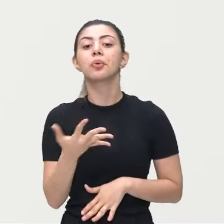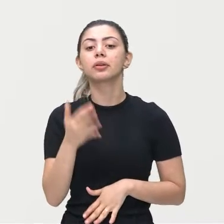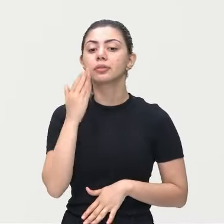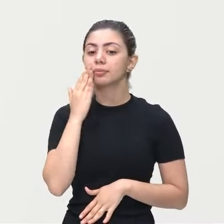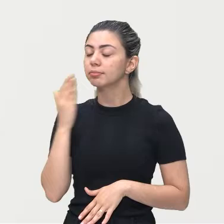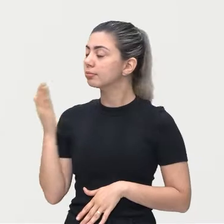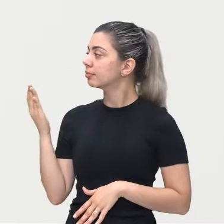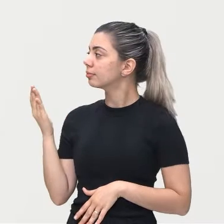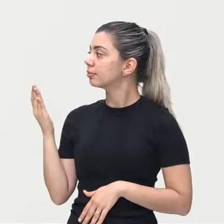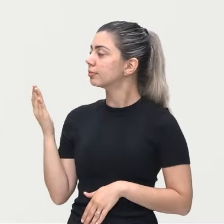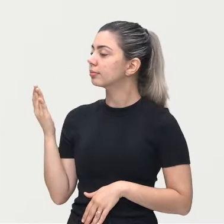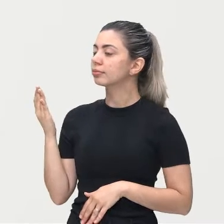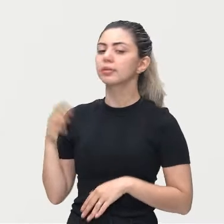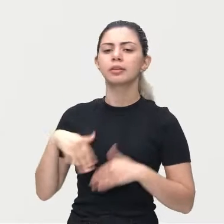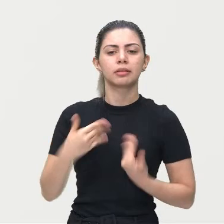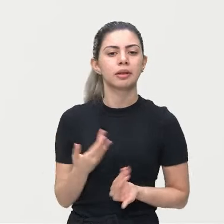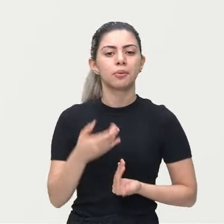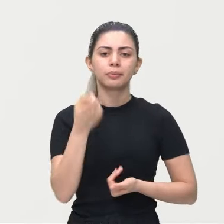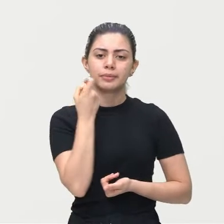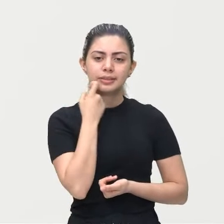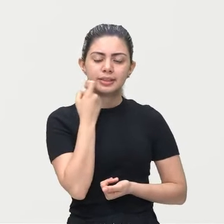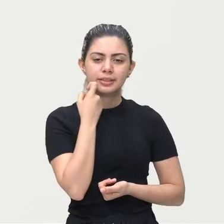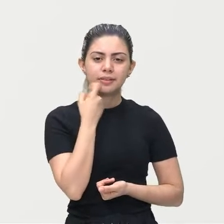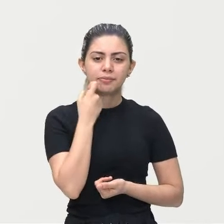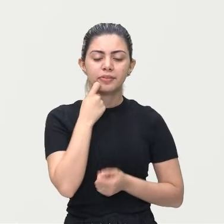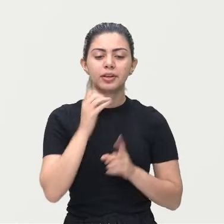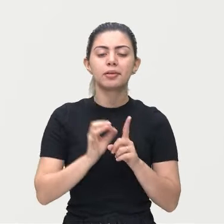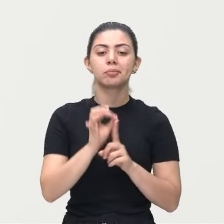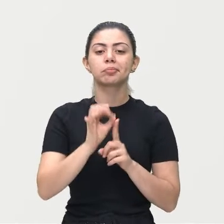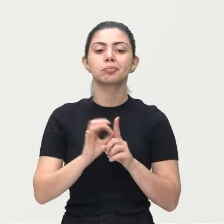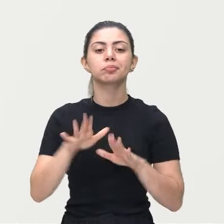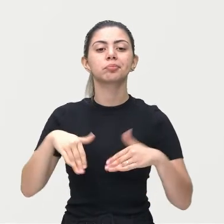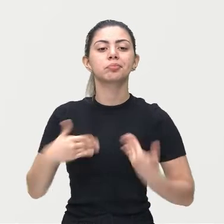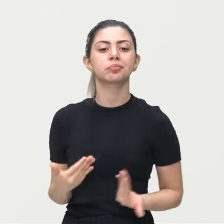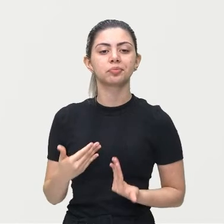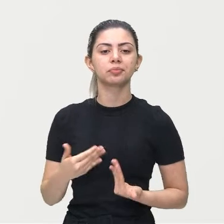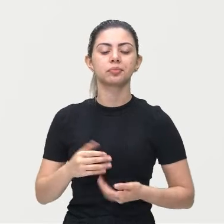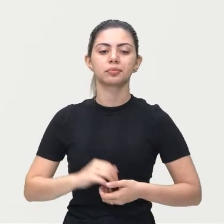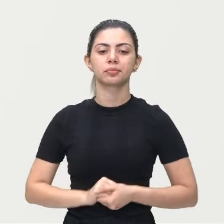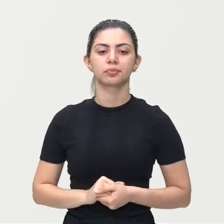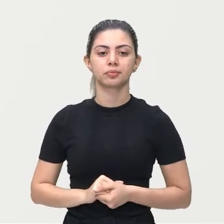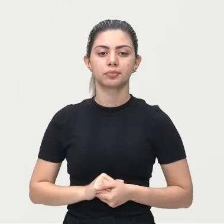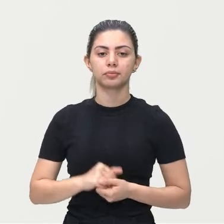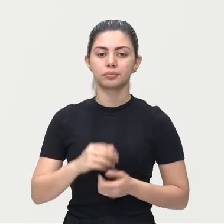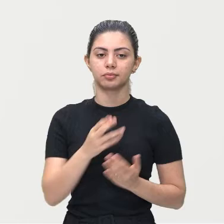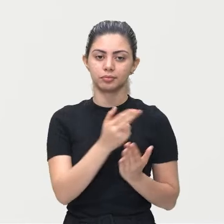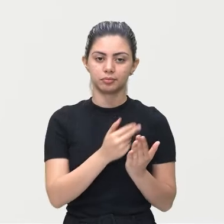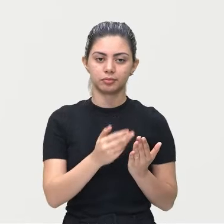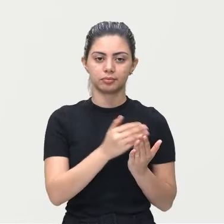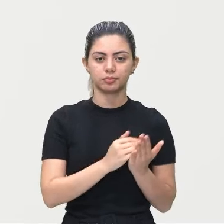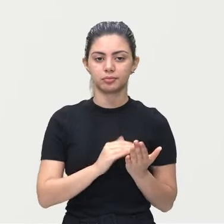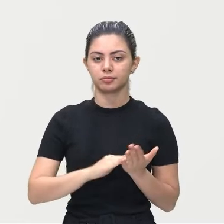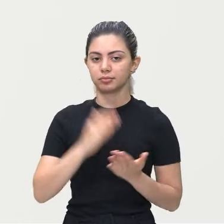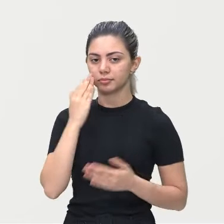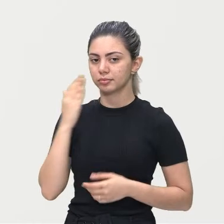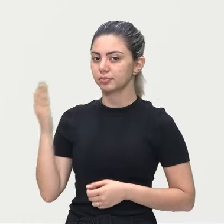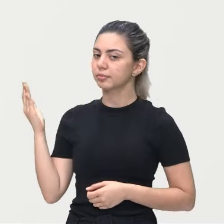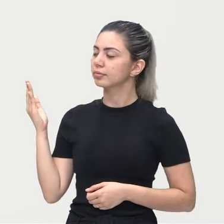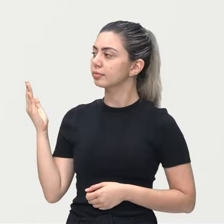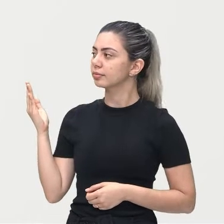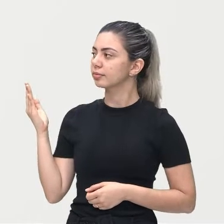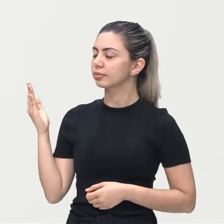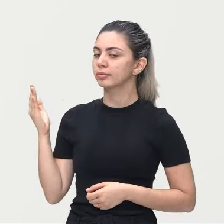temperatura? Na sexta-feira, essa temperatura, né, olha só, sexta-feira,